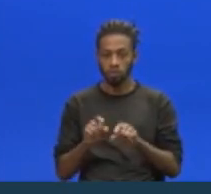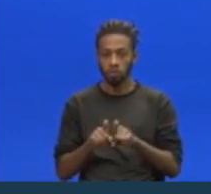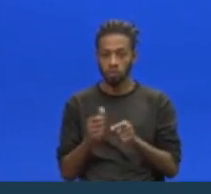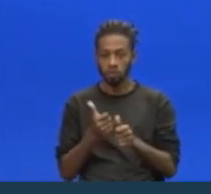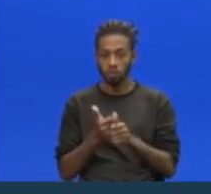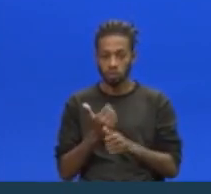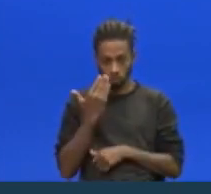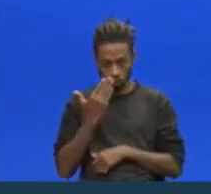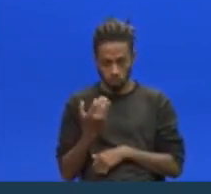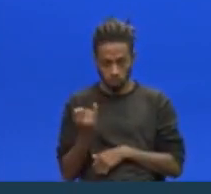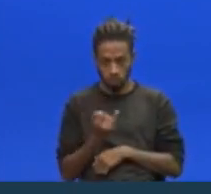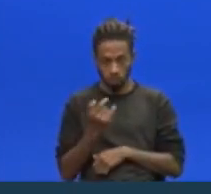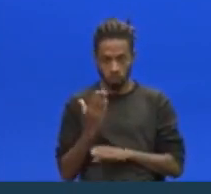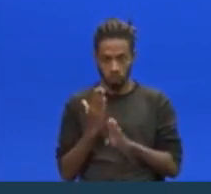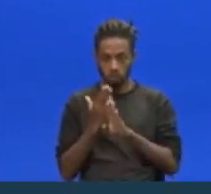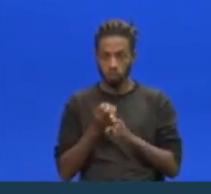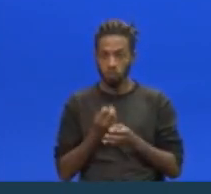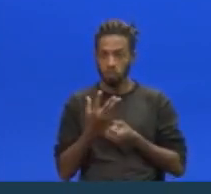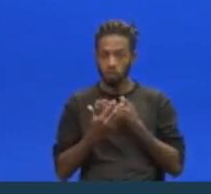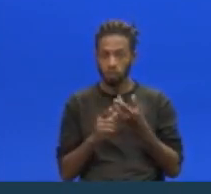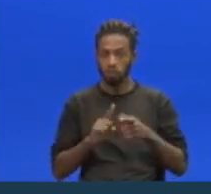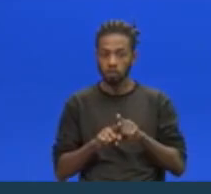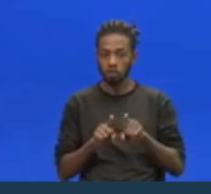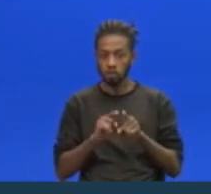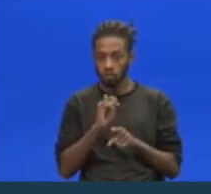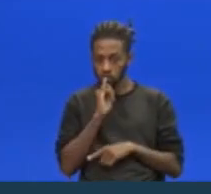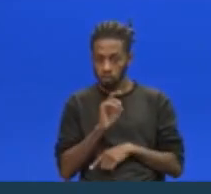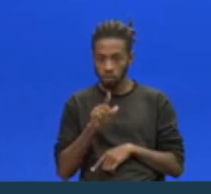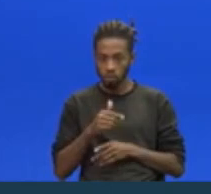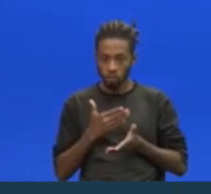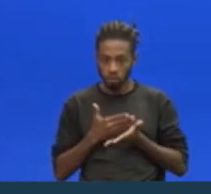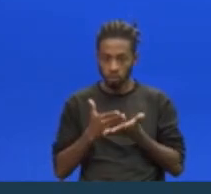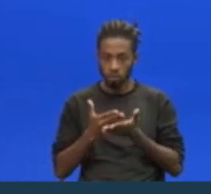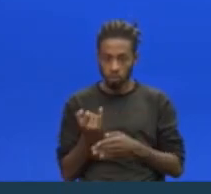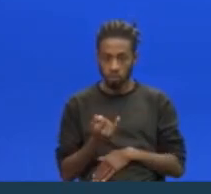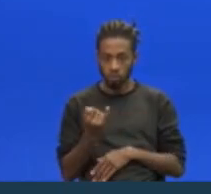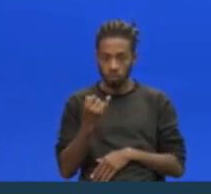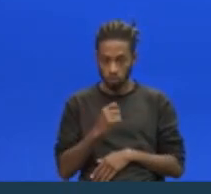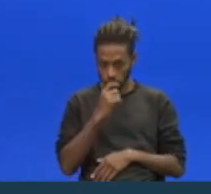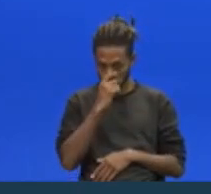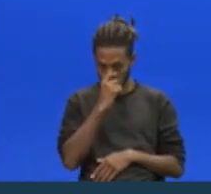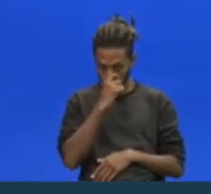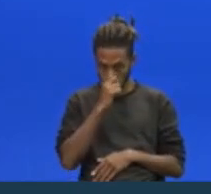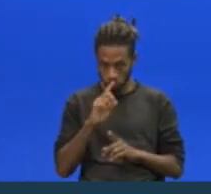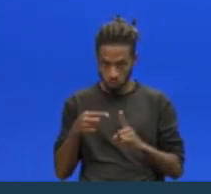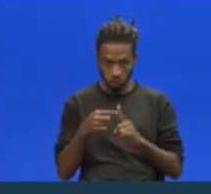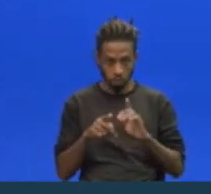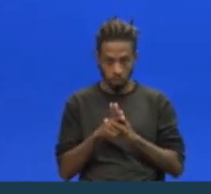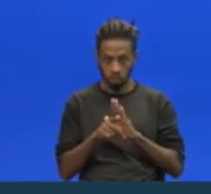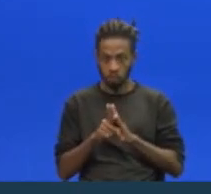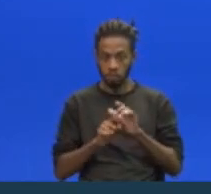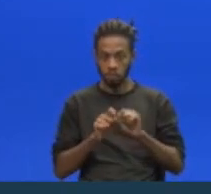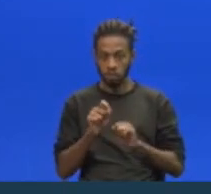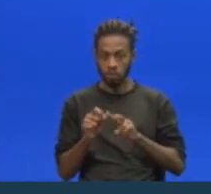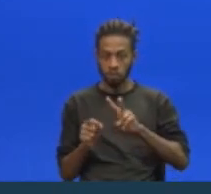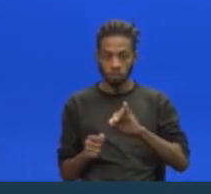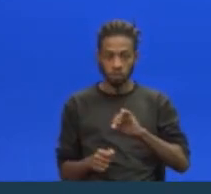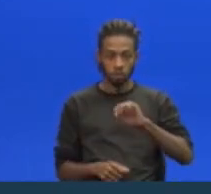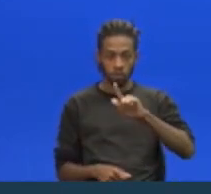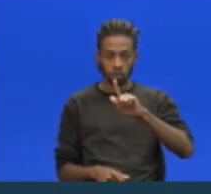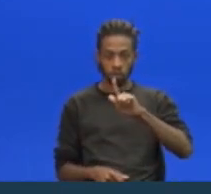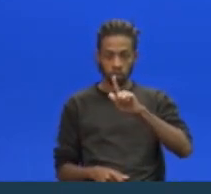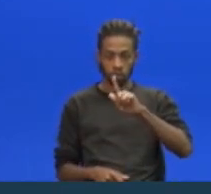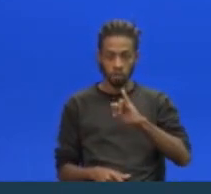é importante a obtenção de dados. Então, a obtenção de dados é uma etapa primordial para o objetivo da vigilância epidemiológica. Dessa